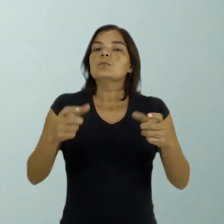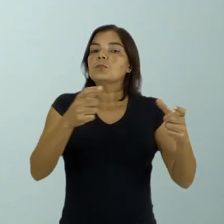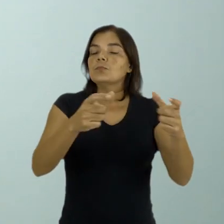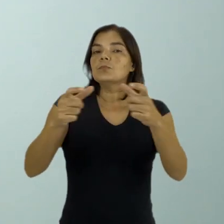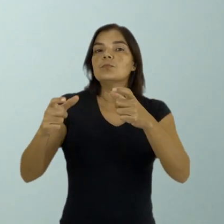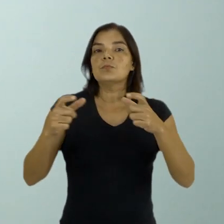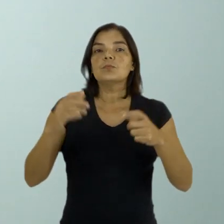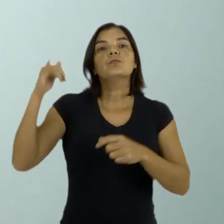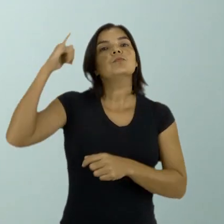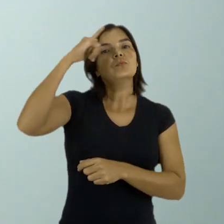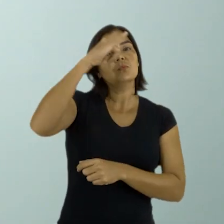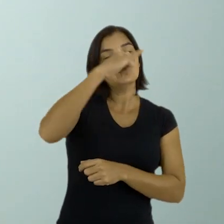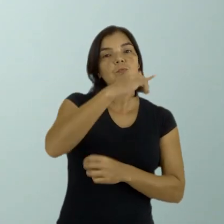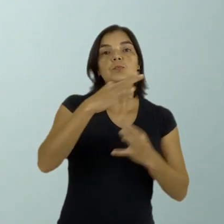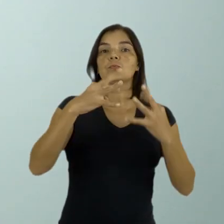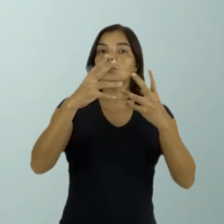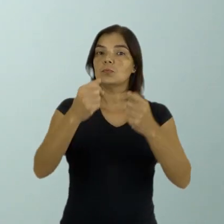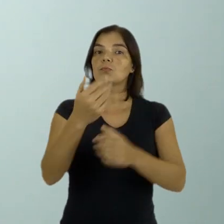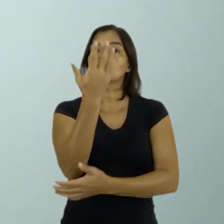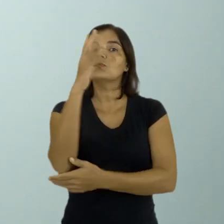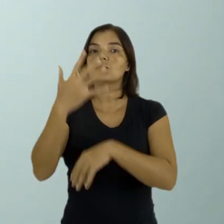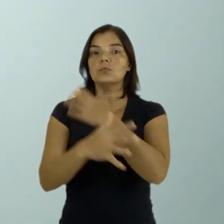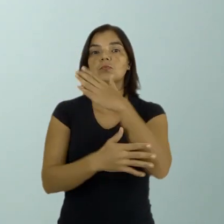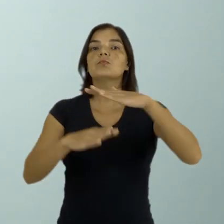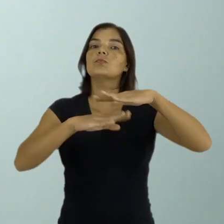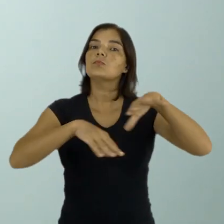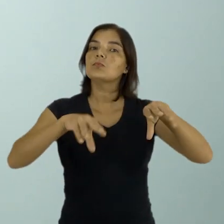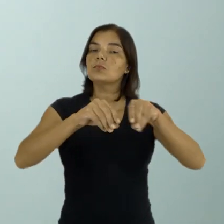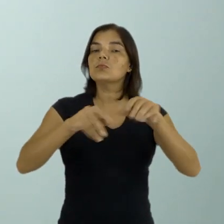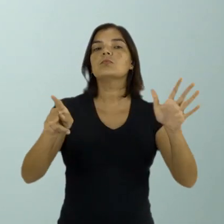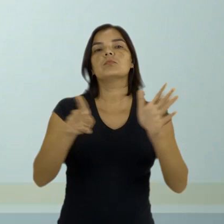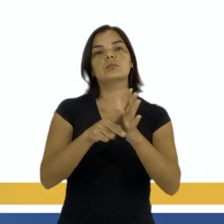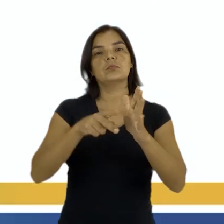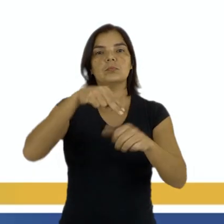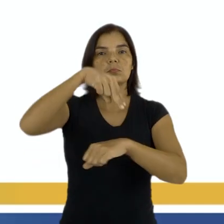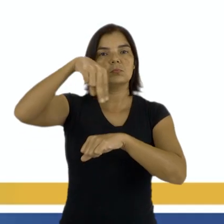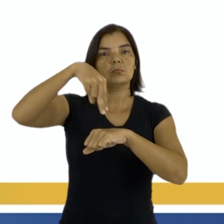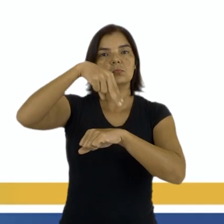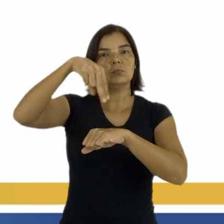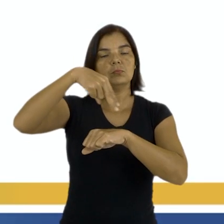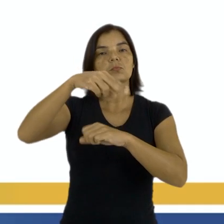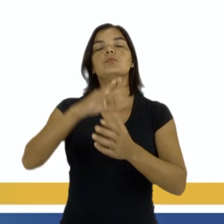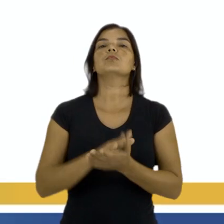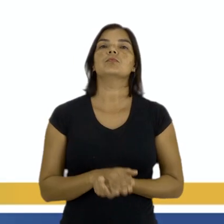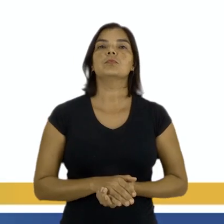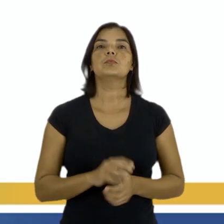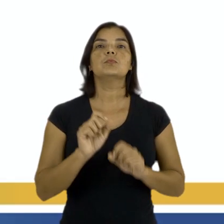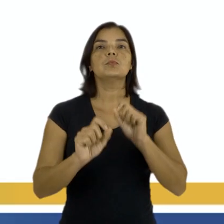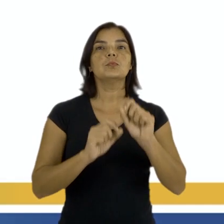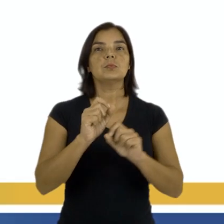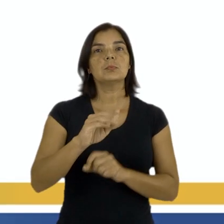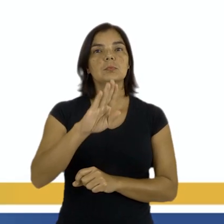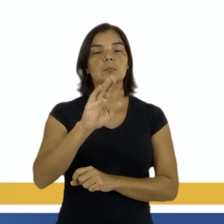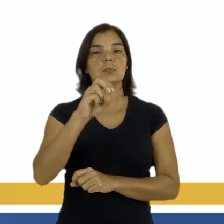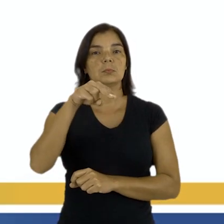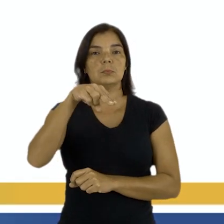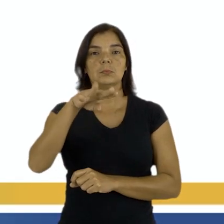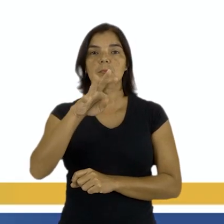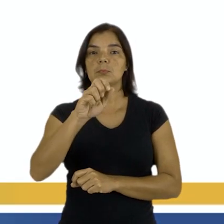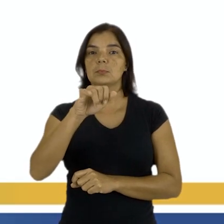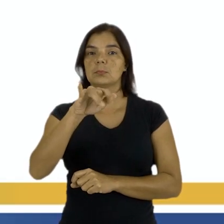e o subsolo. Todas as riquezas encontradas no subsolo pertencem à nação, certo? As embaixadas são aquelas